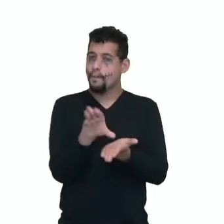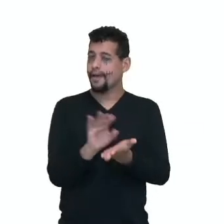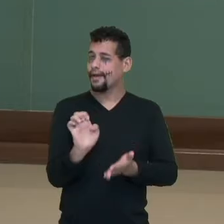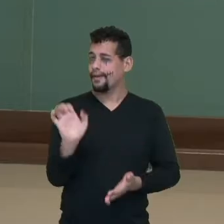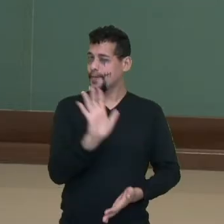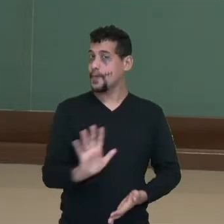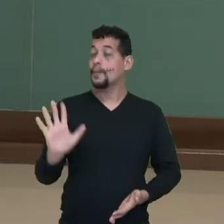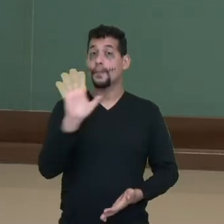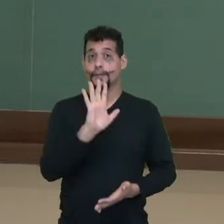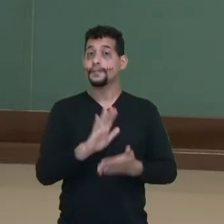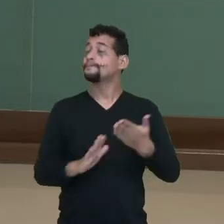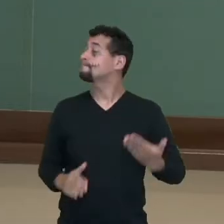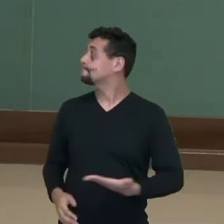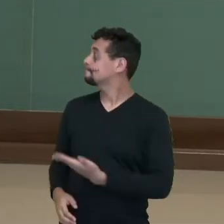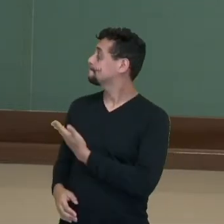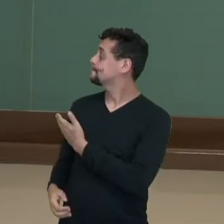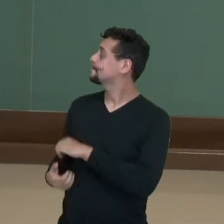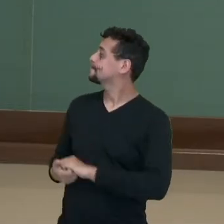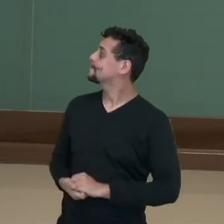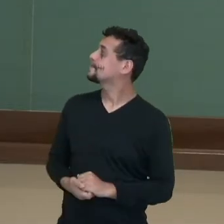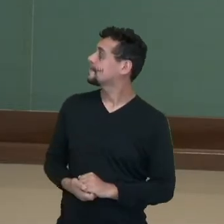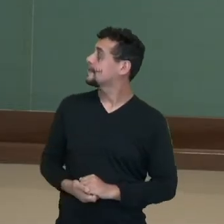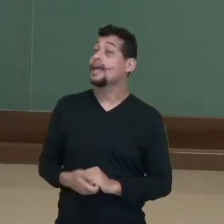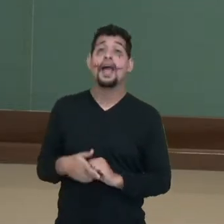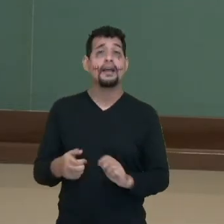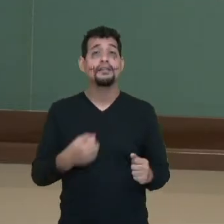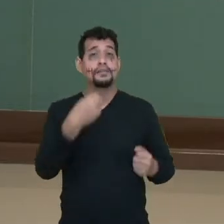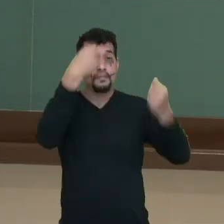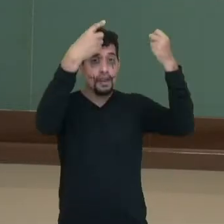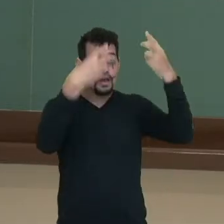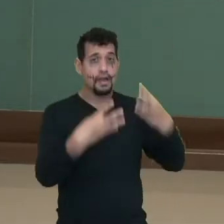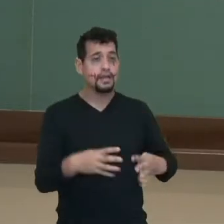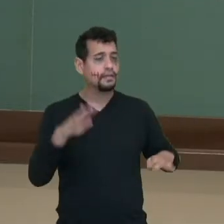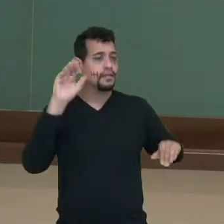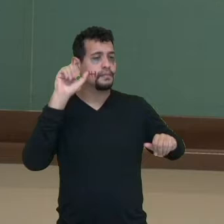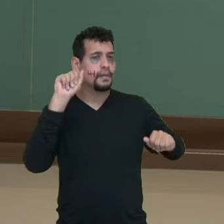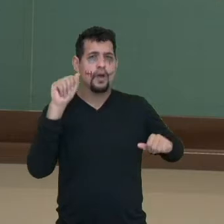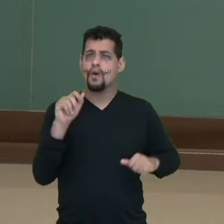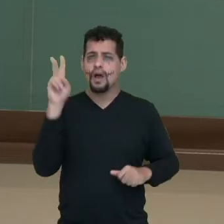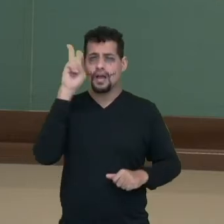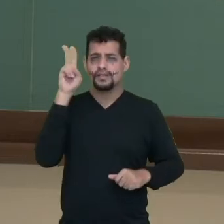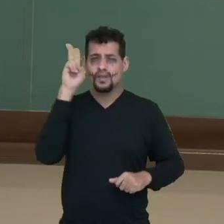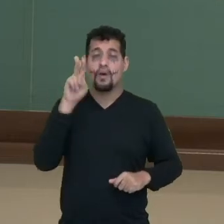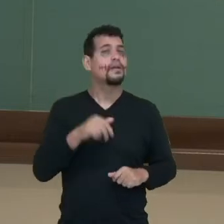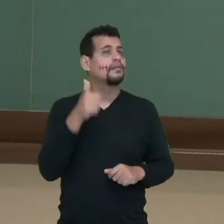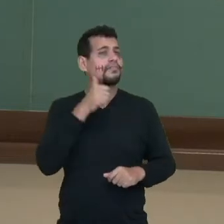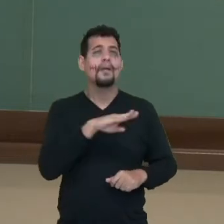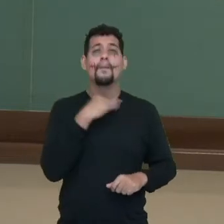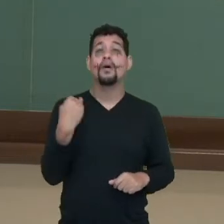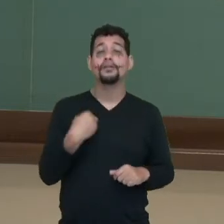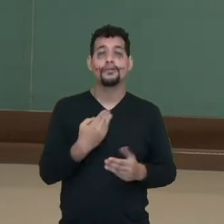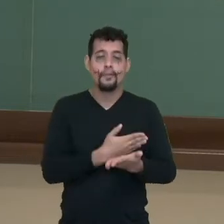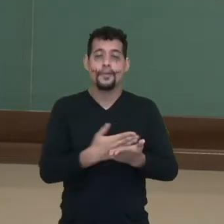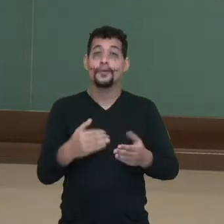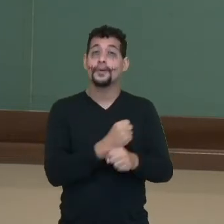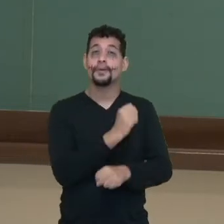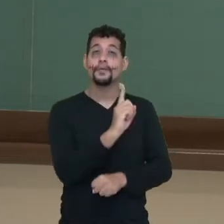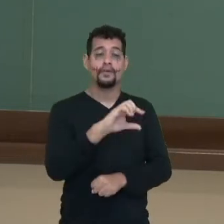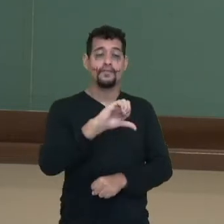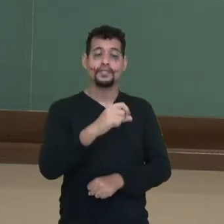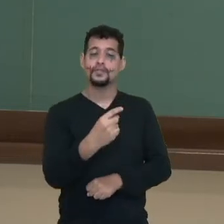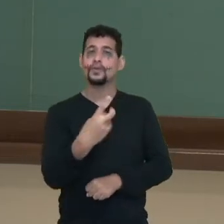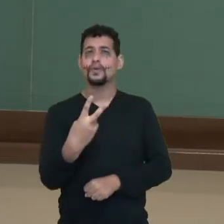seja, aqui está a lenda a história da Catrina, a Dama da Morte, que apareceu em